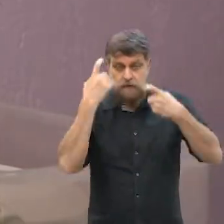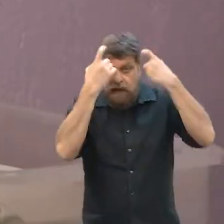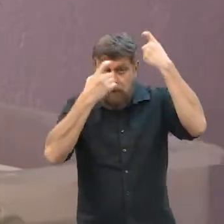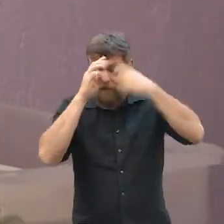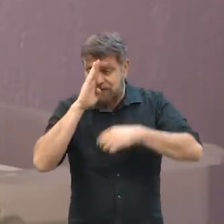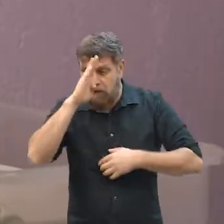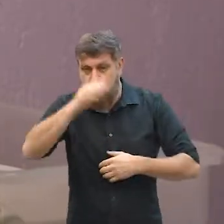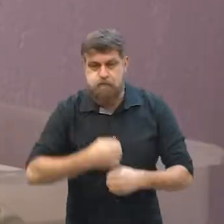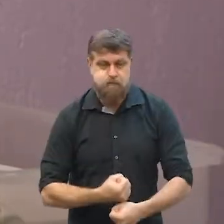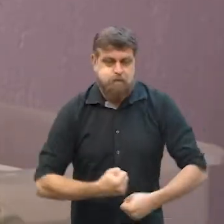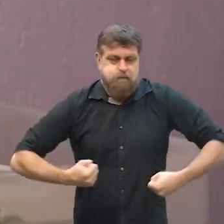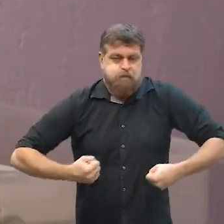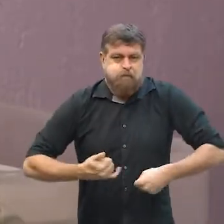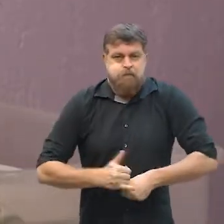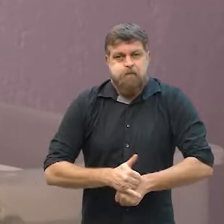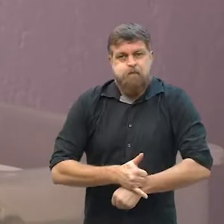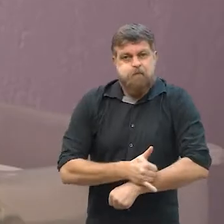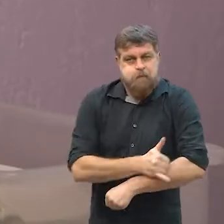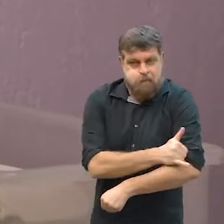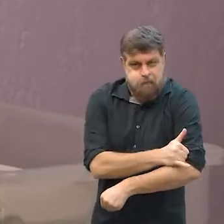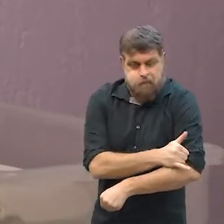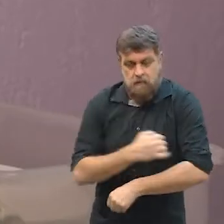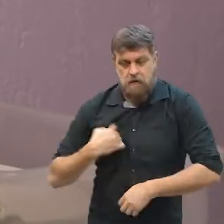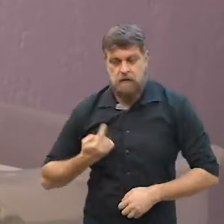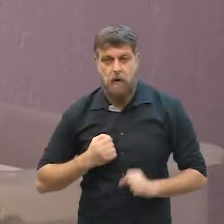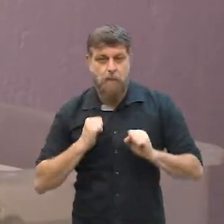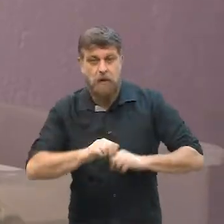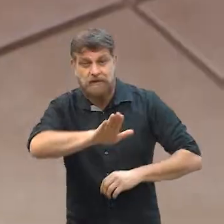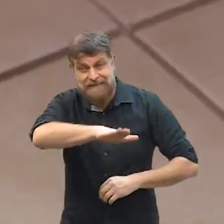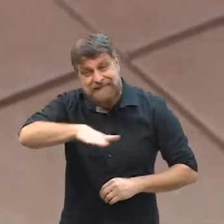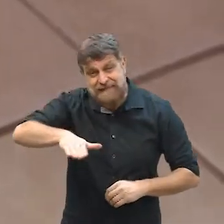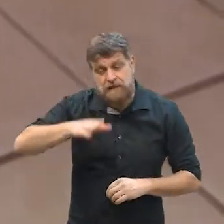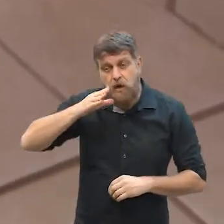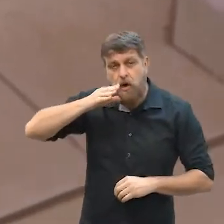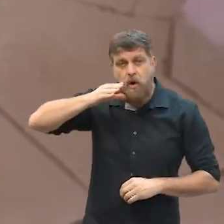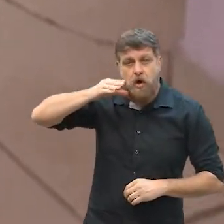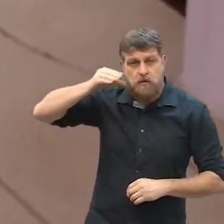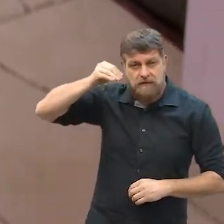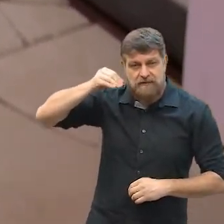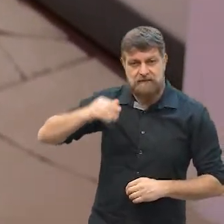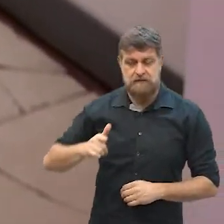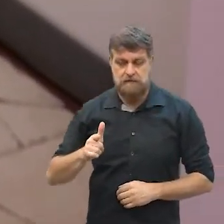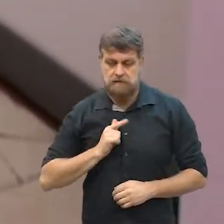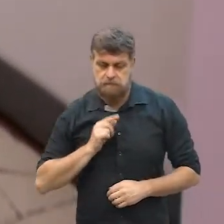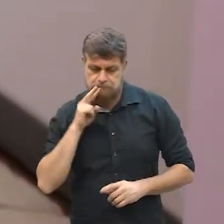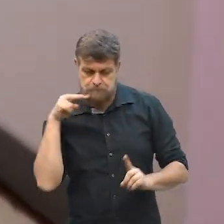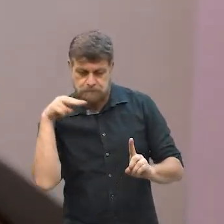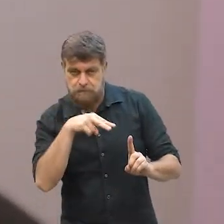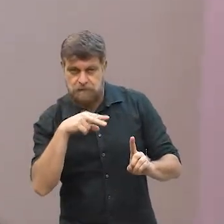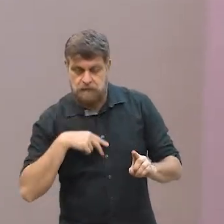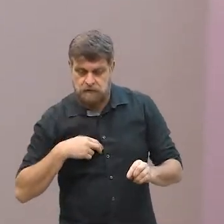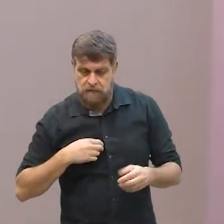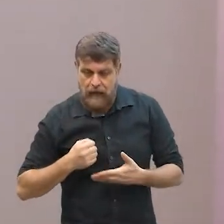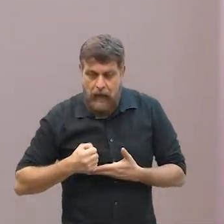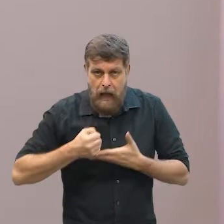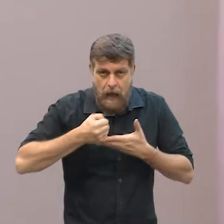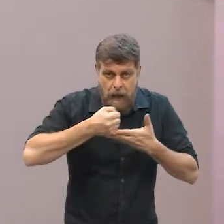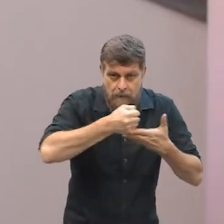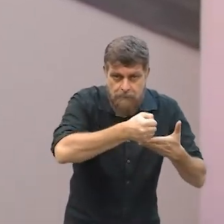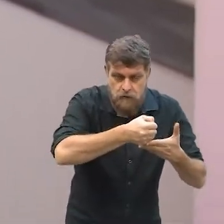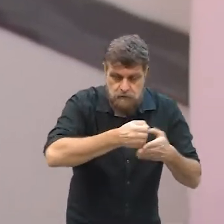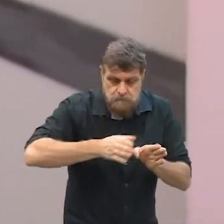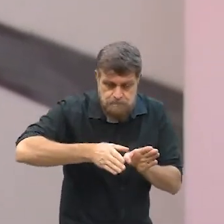é o ganho de peso, tá? Então pode ser criança ou adolescente, vai estar auxiliando